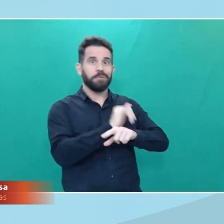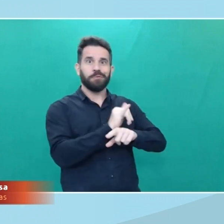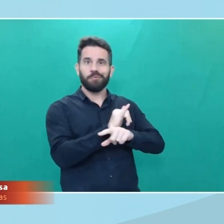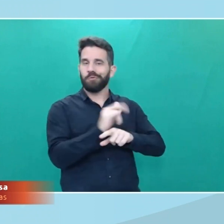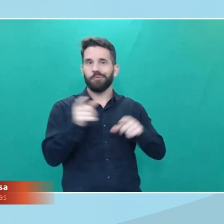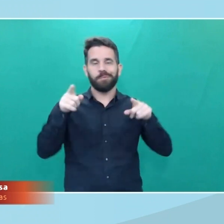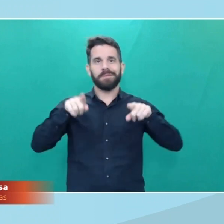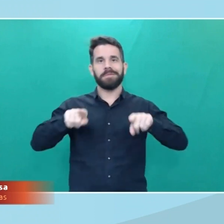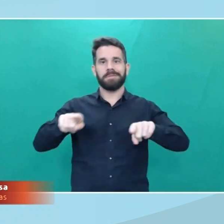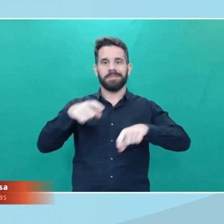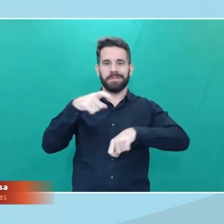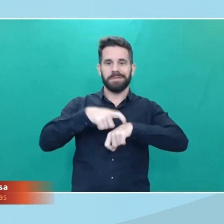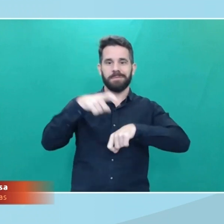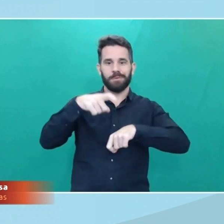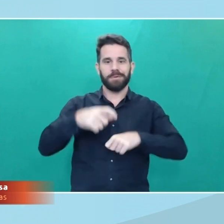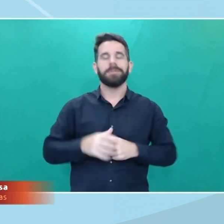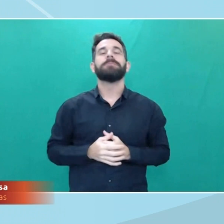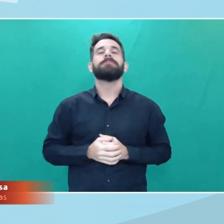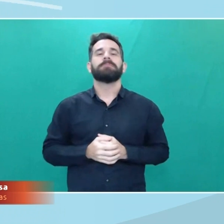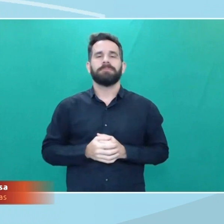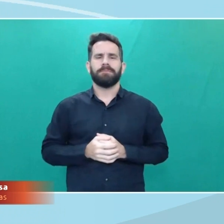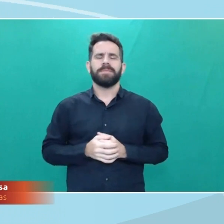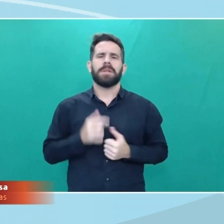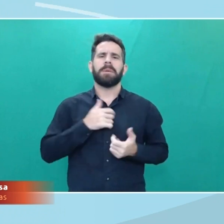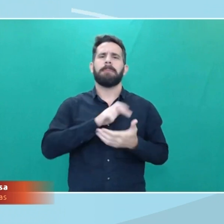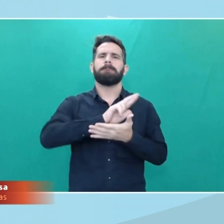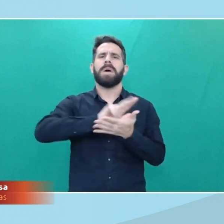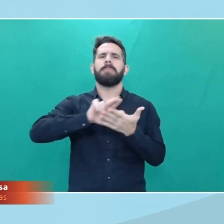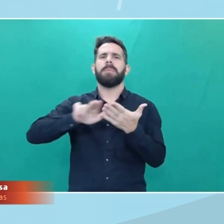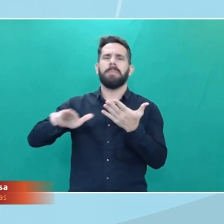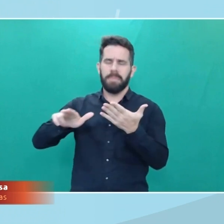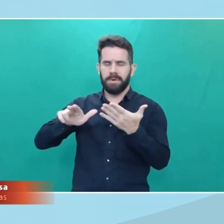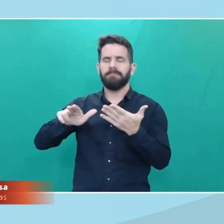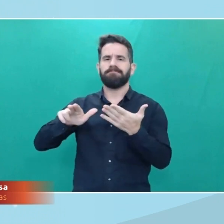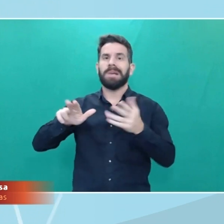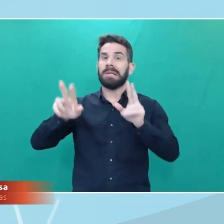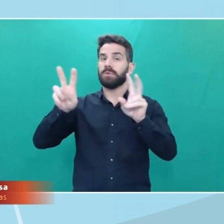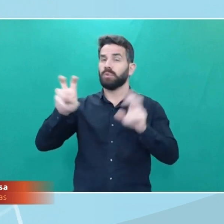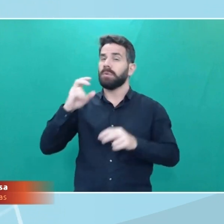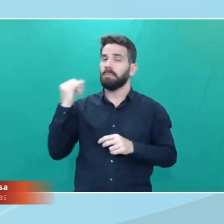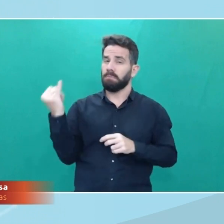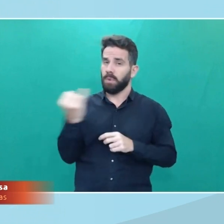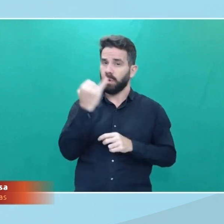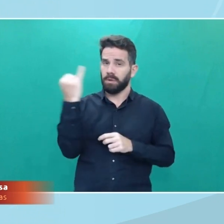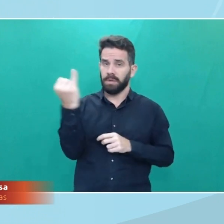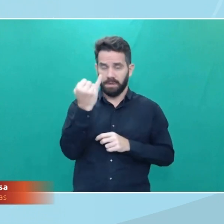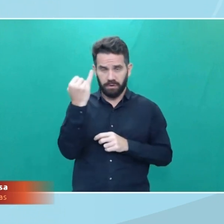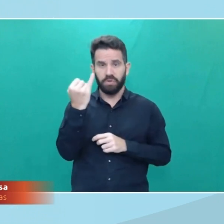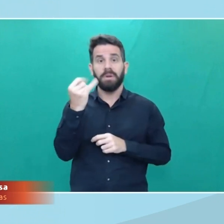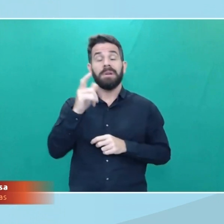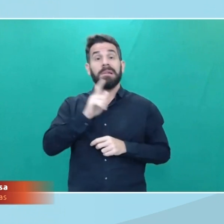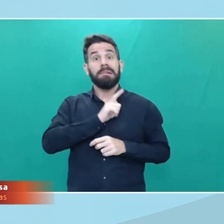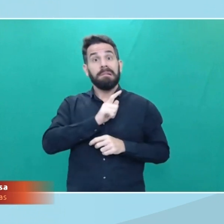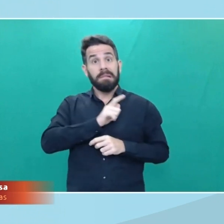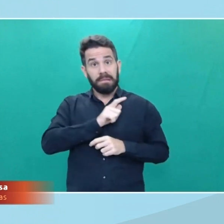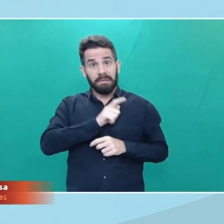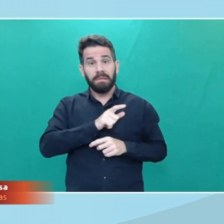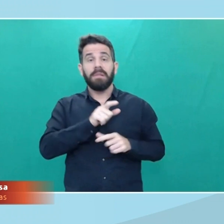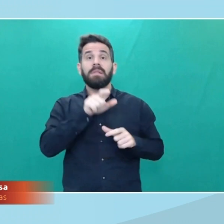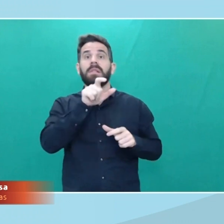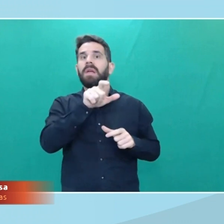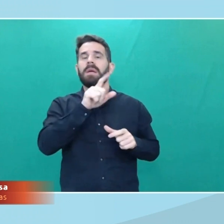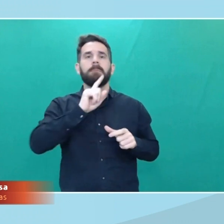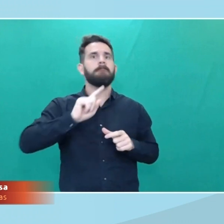sobre vários assuntos importantes hoje no cenário nacional, e o primeiro deles é sobre a situação dos povos que vivem,